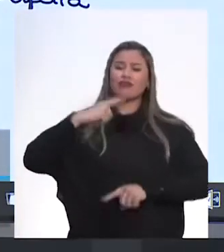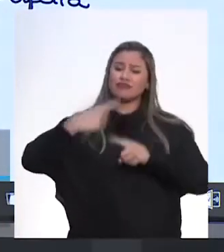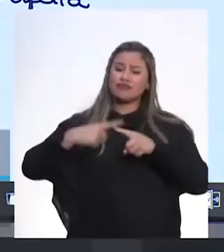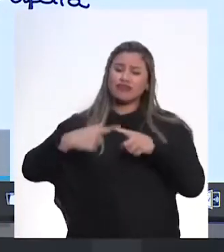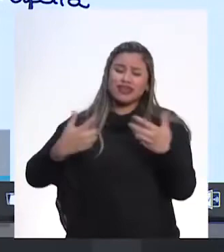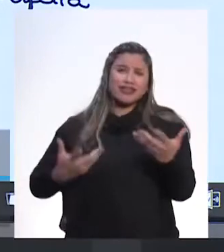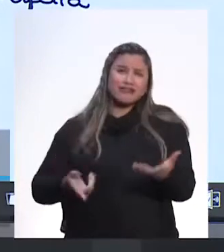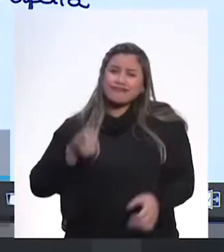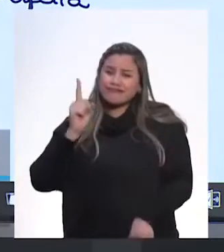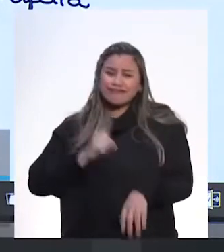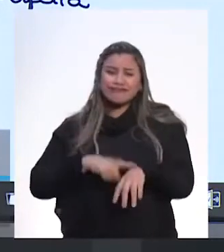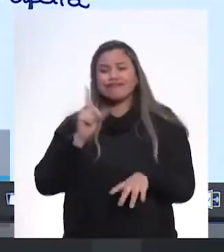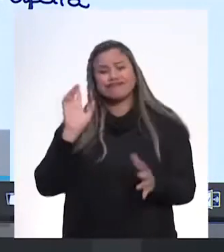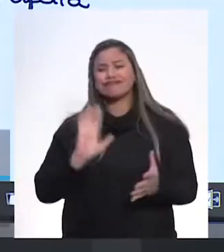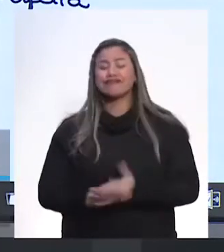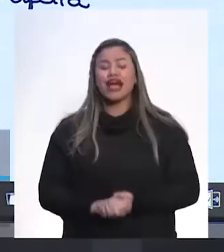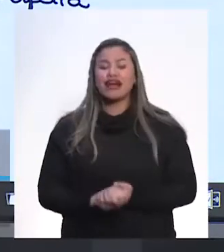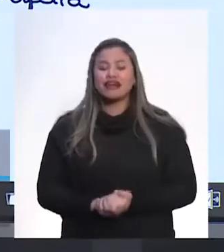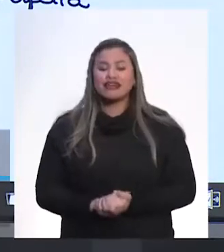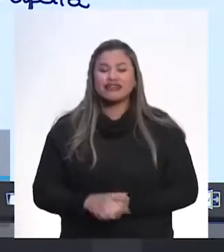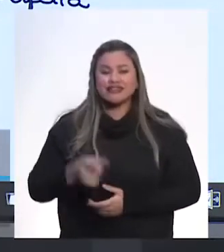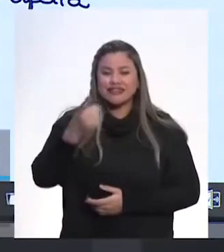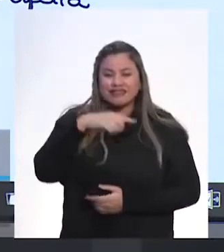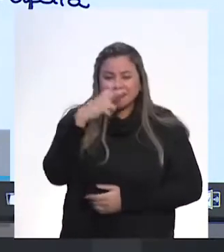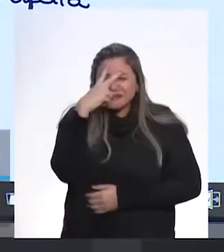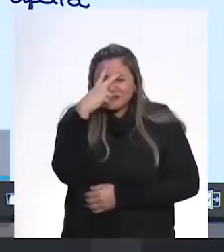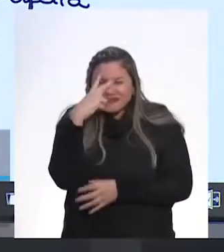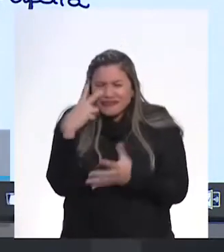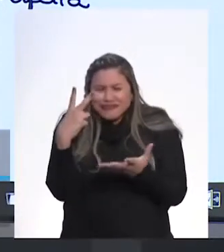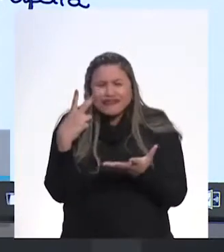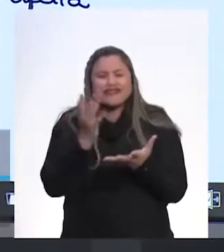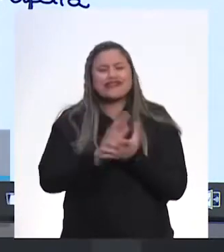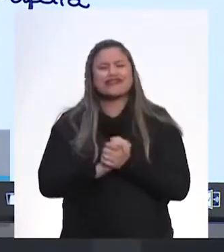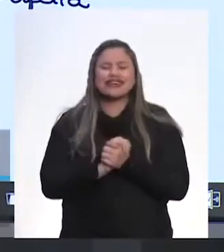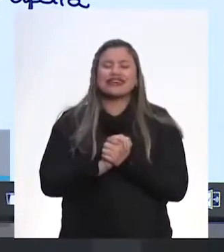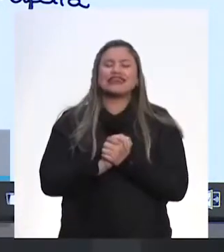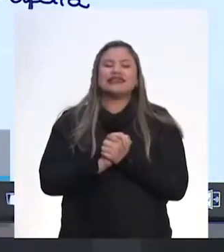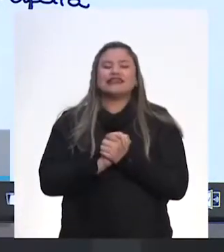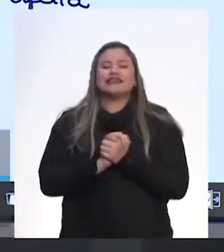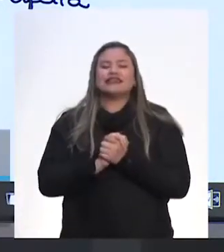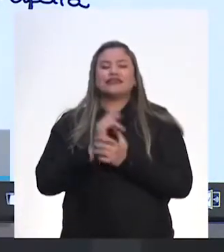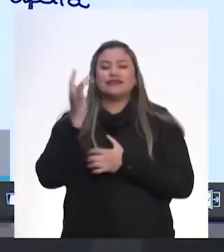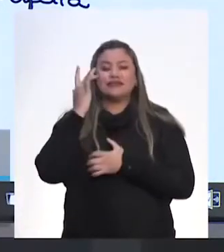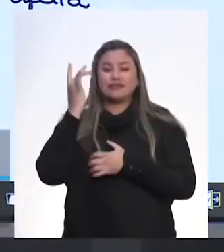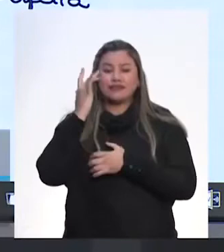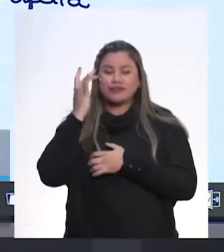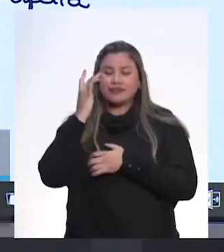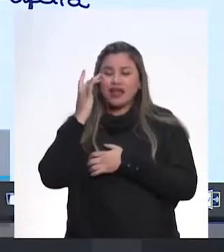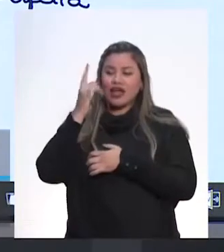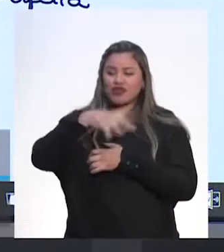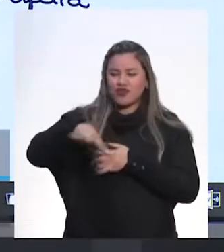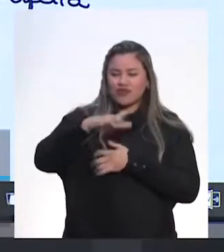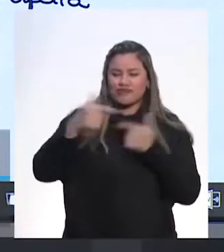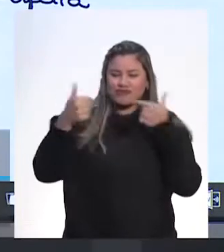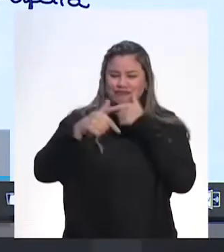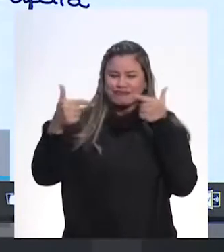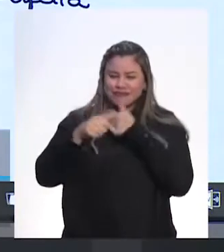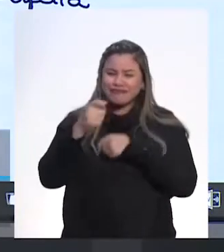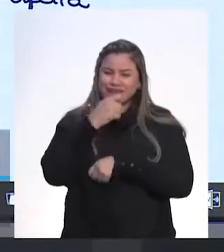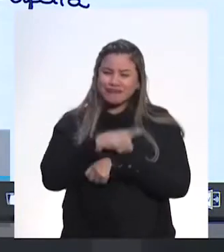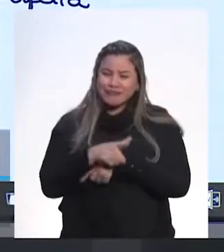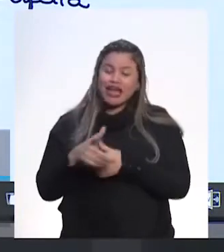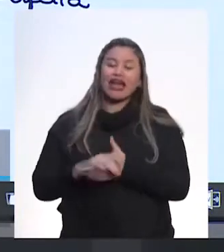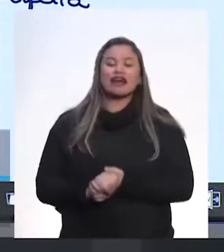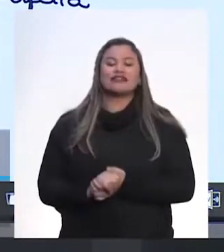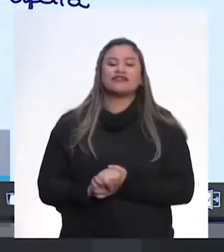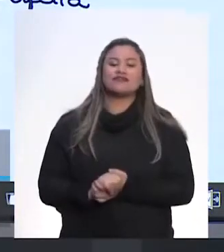coisa meio improvisada, né? A gente fica com aquela vergonha, justamente, né? Acha que os colegas vão rir, tudo. Então,